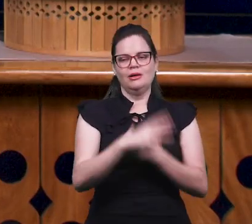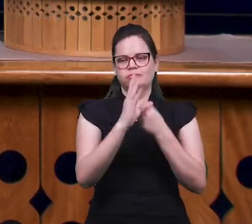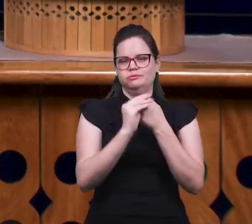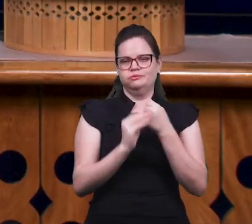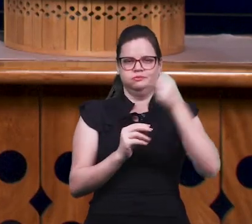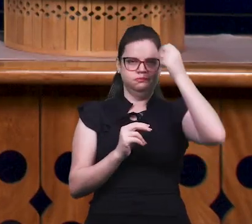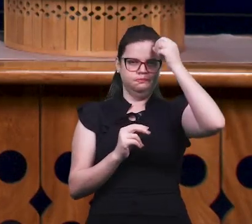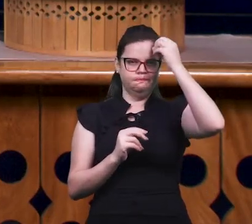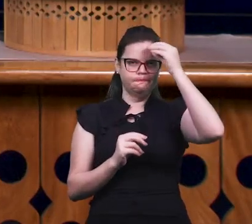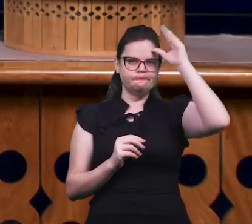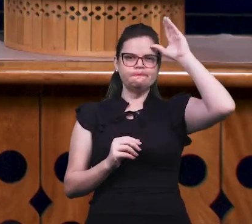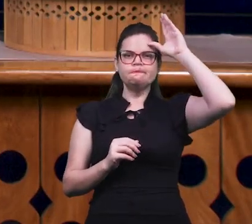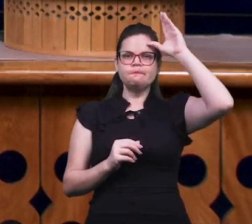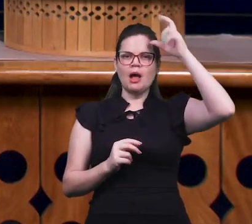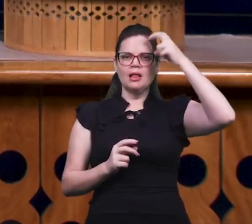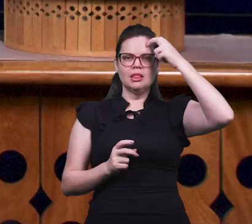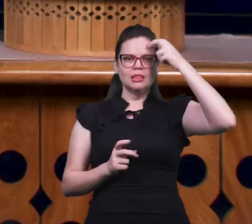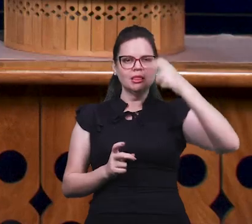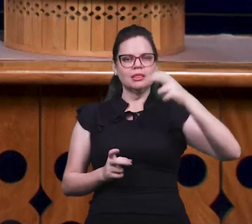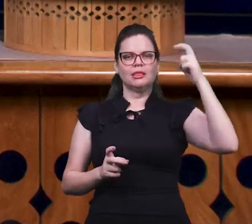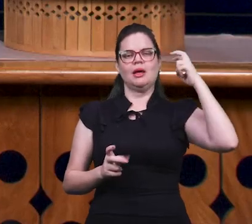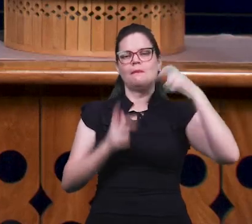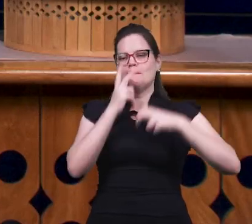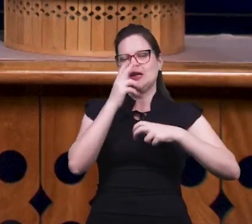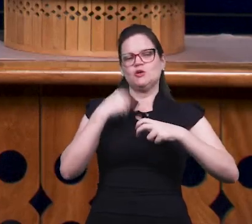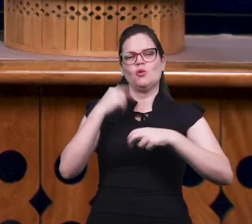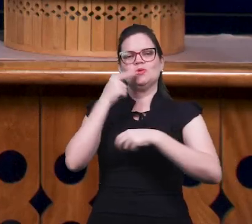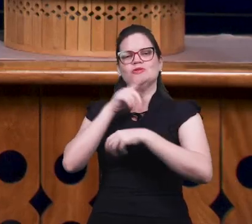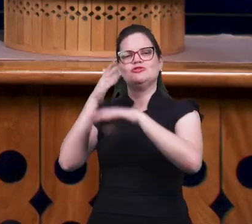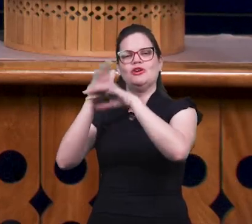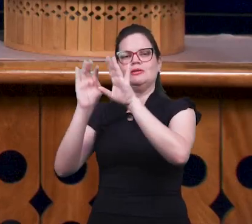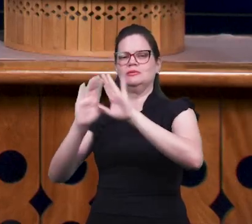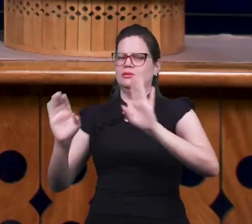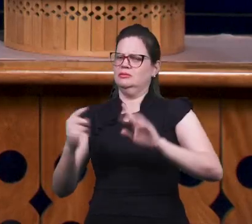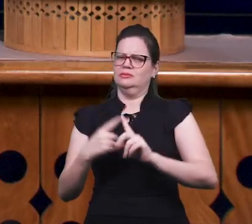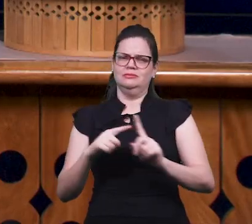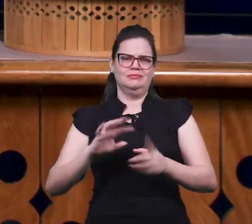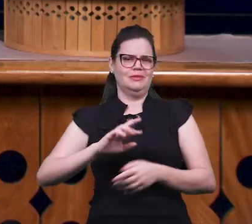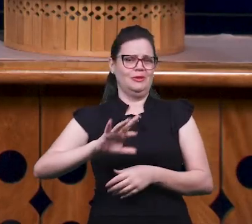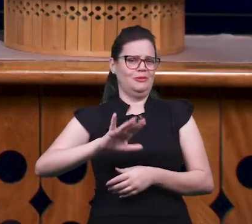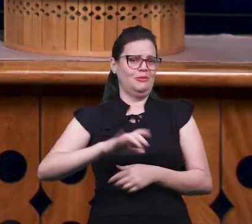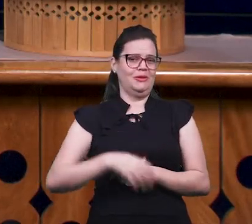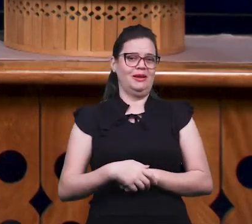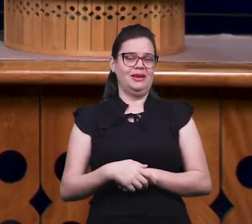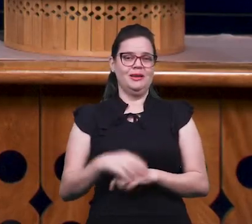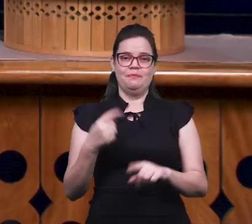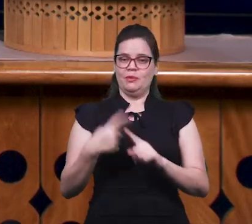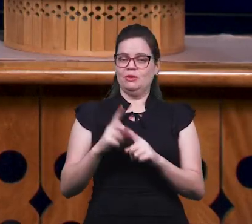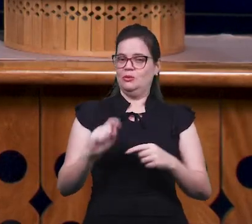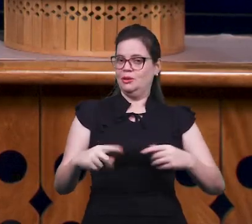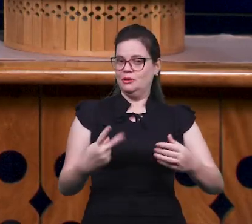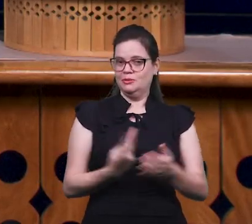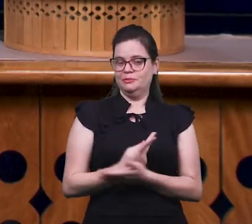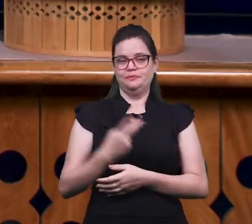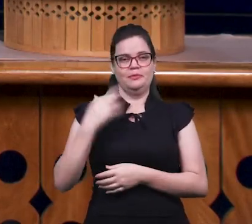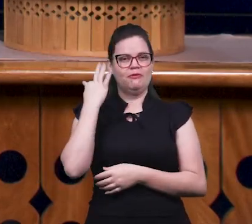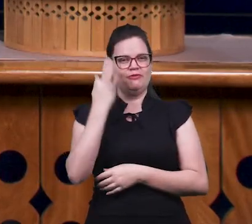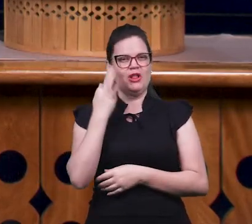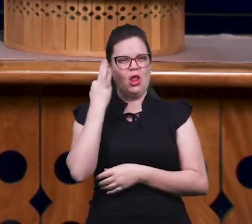mais fácil ele alcançar a eternidade. Tanto é verdade que os filósofos criam, os grandes filósofos,